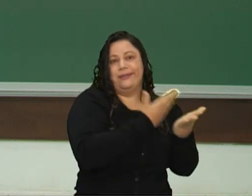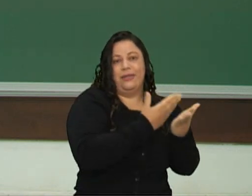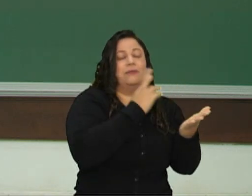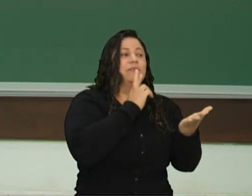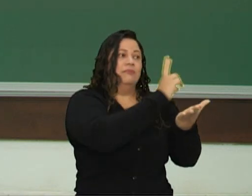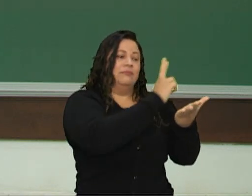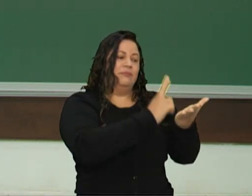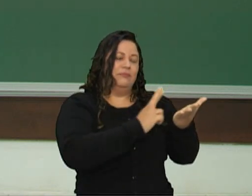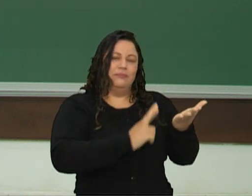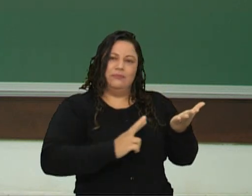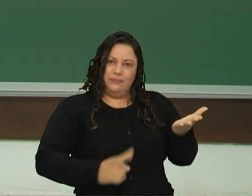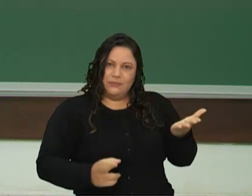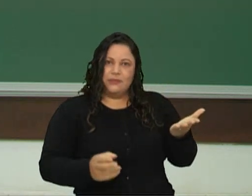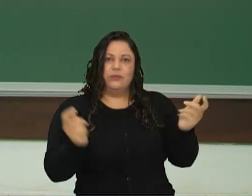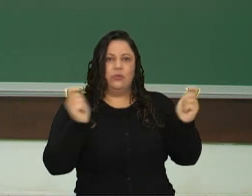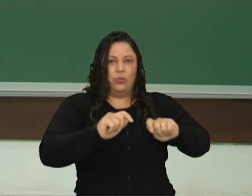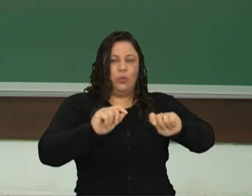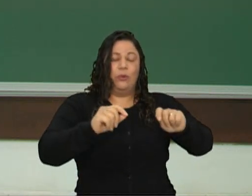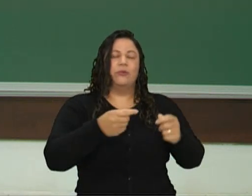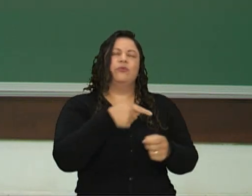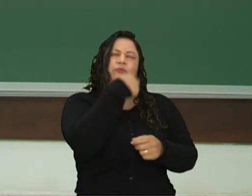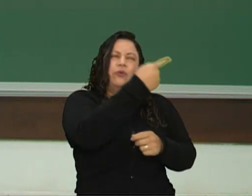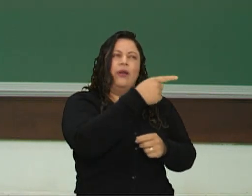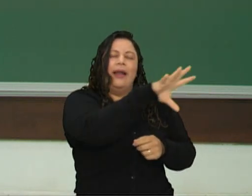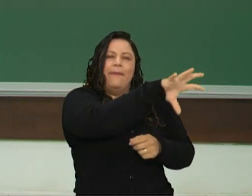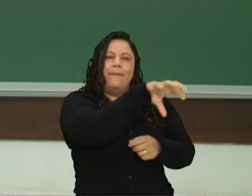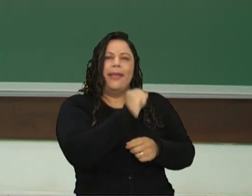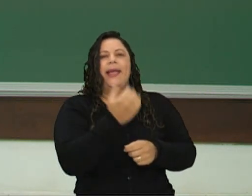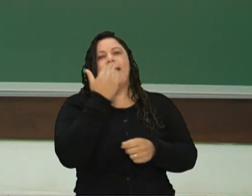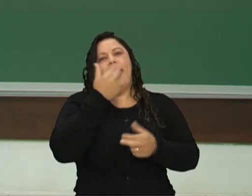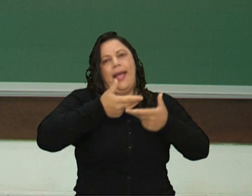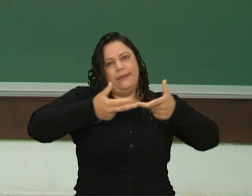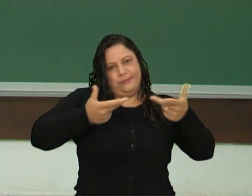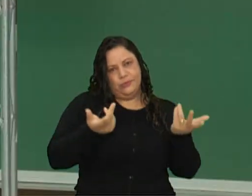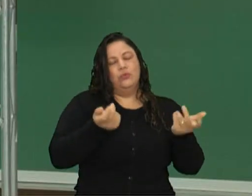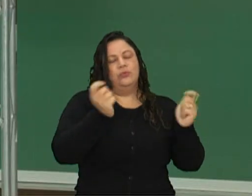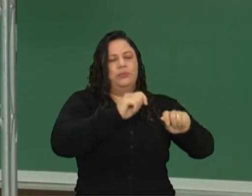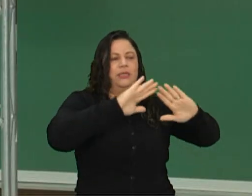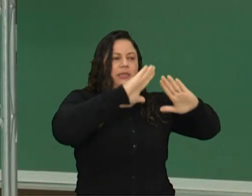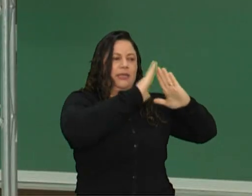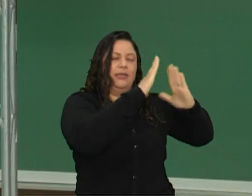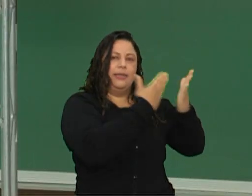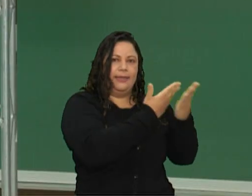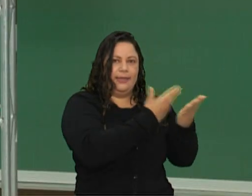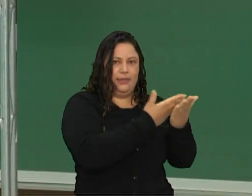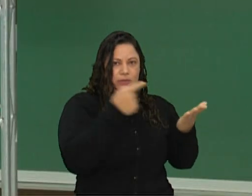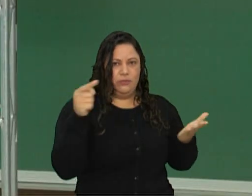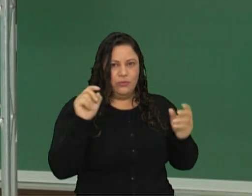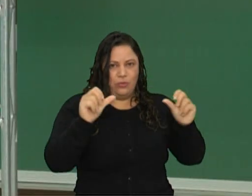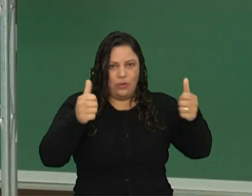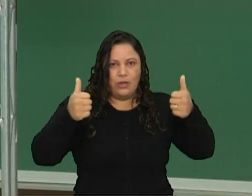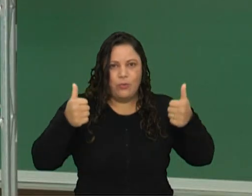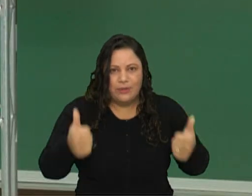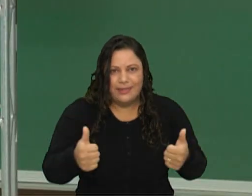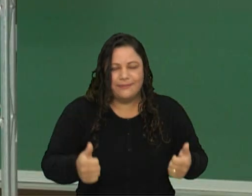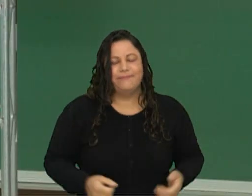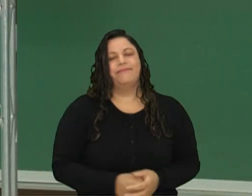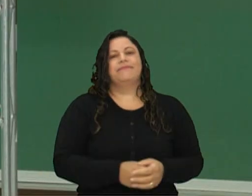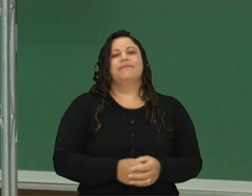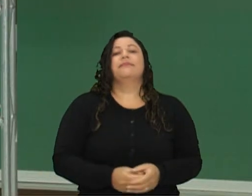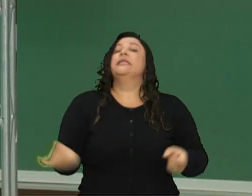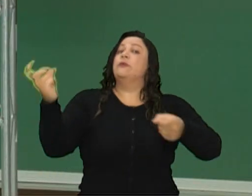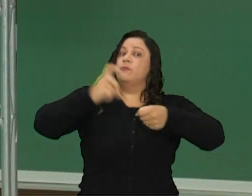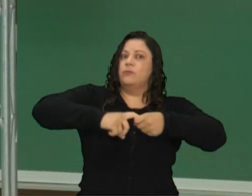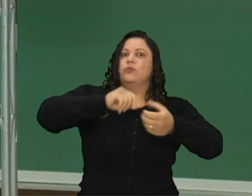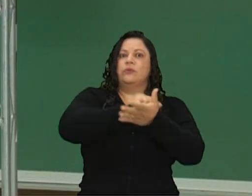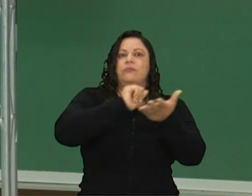para a escola quando você for novamente lá buscar a merenda escolar. Ok? Bom, vamos voltar então aqui para a nossa primeira